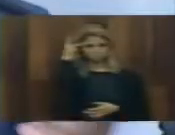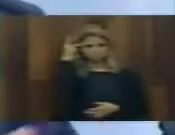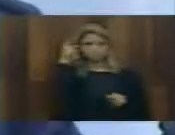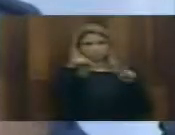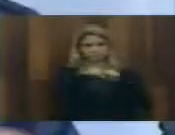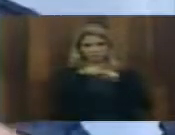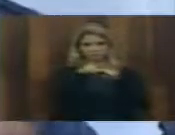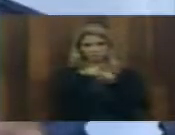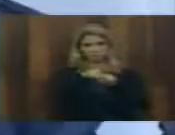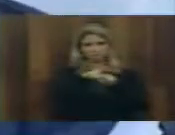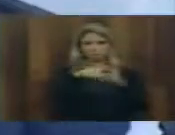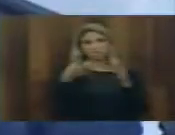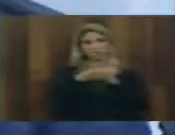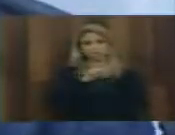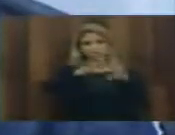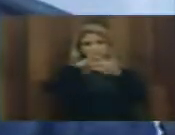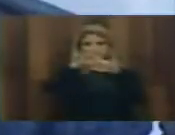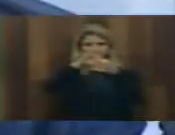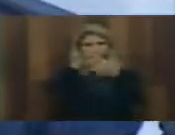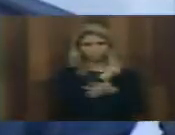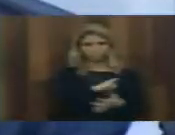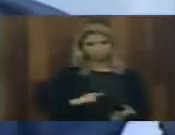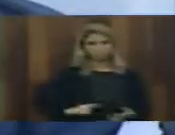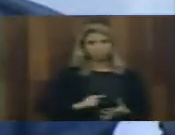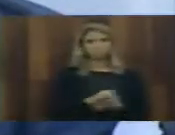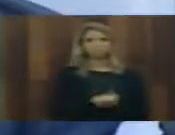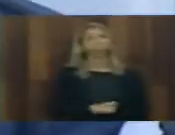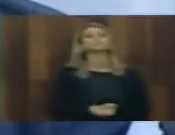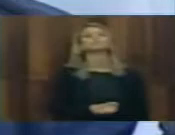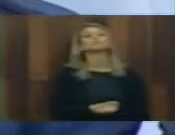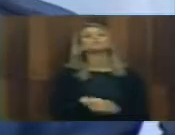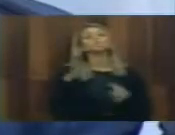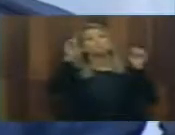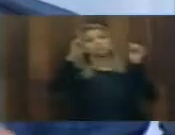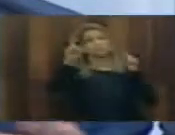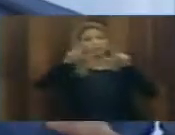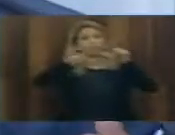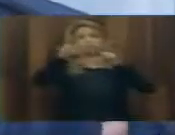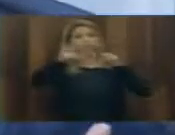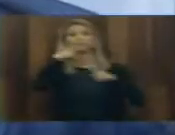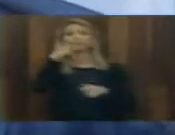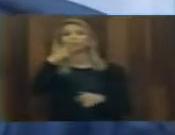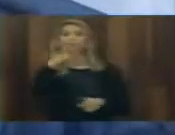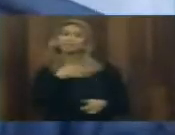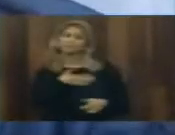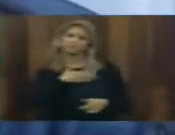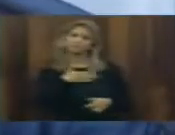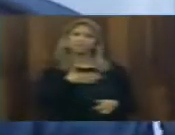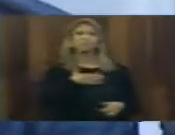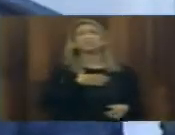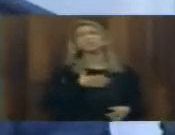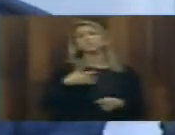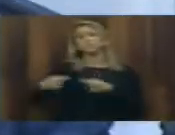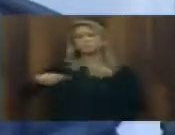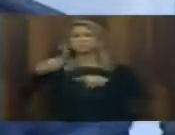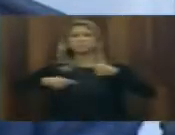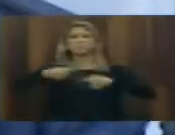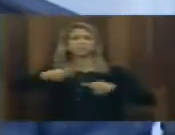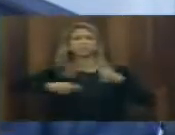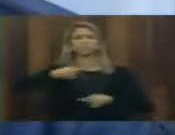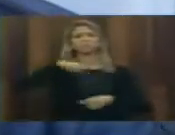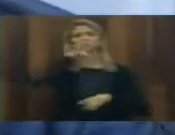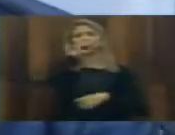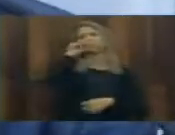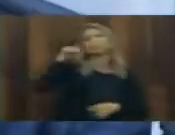sejam vereadores ou não, ou o próprio prefeito na mídia principalmente, falava que as nossas atitudes eram politicagem. Hoje